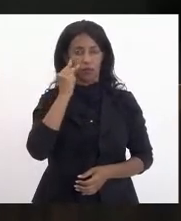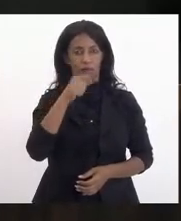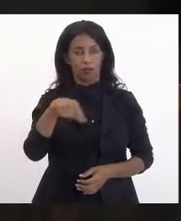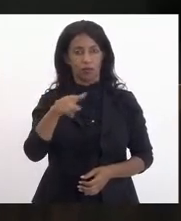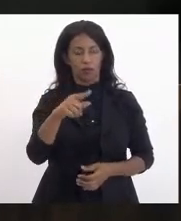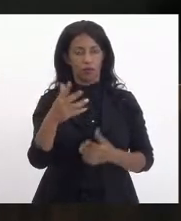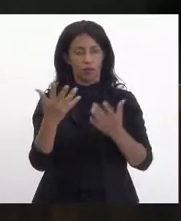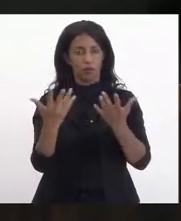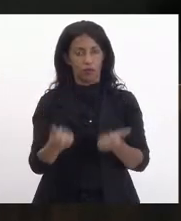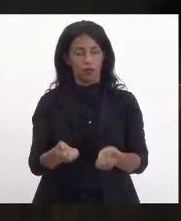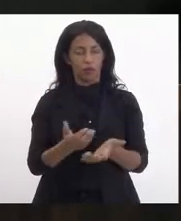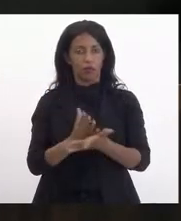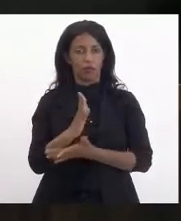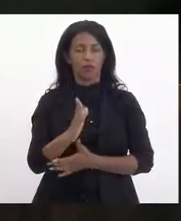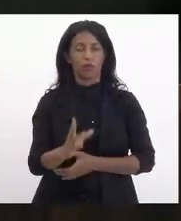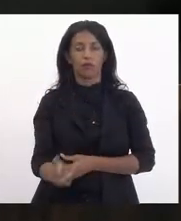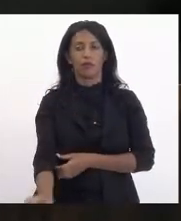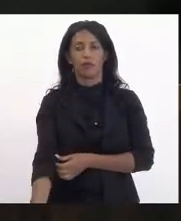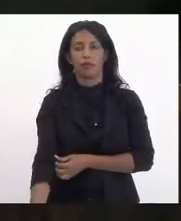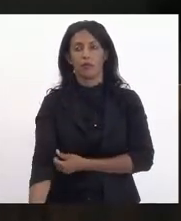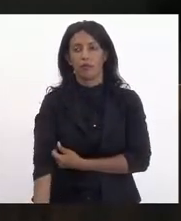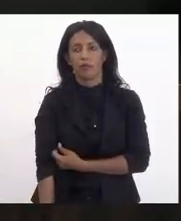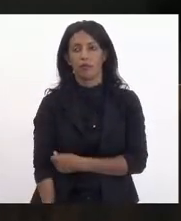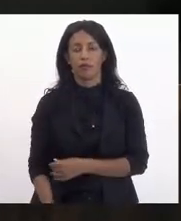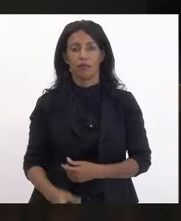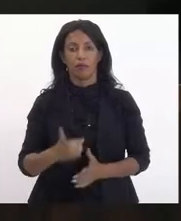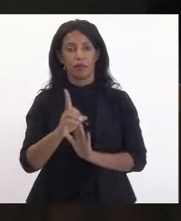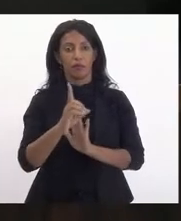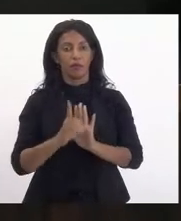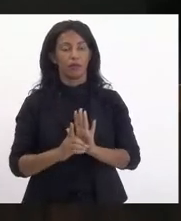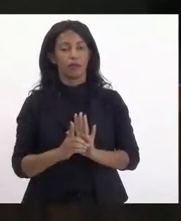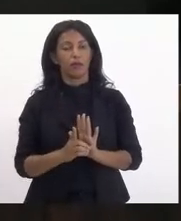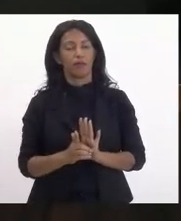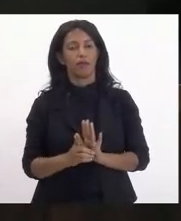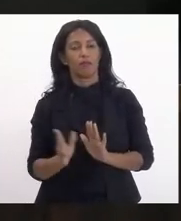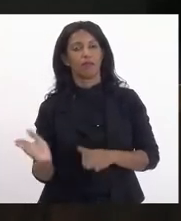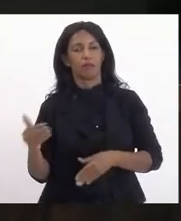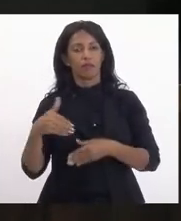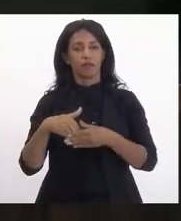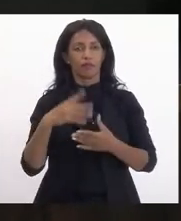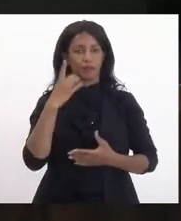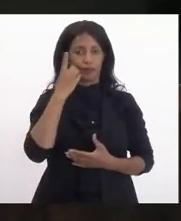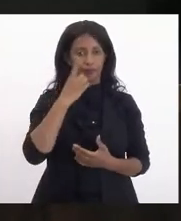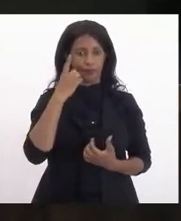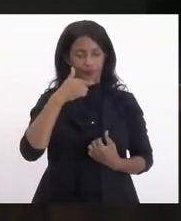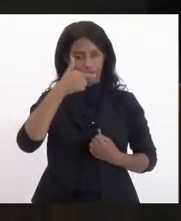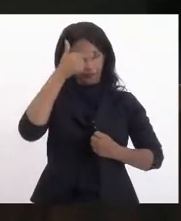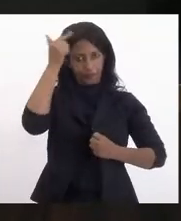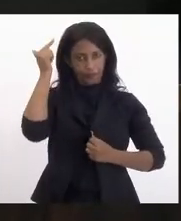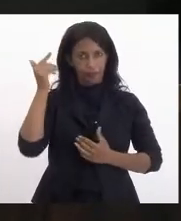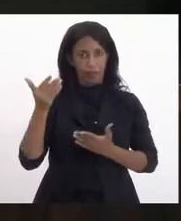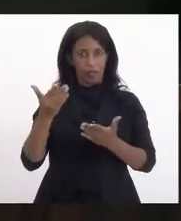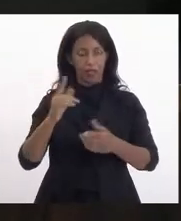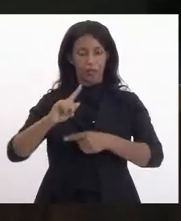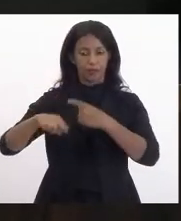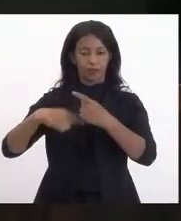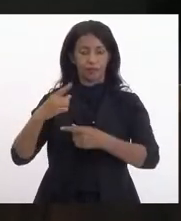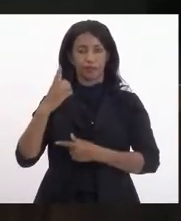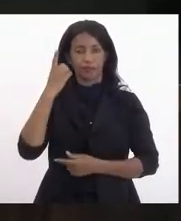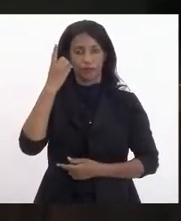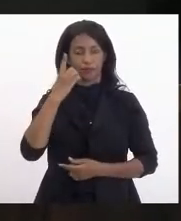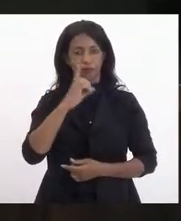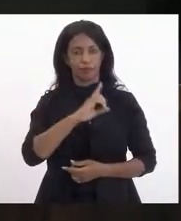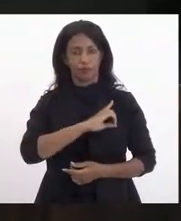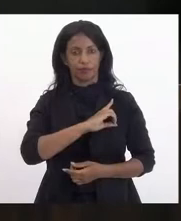que aprovam, permaneçam como estão, aprovado. Para a declaração de voto, deputado Luiz Paulo, logo em seguida, deputada